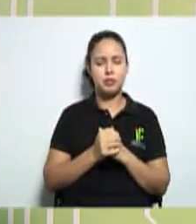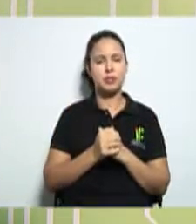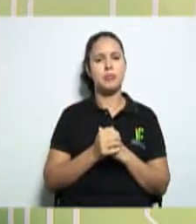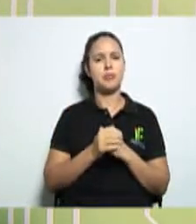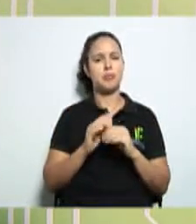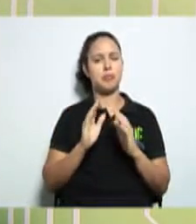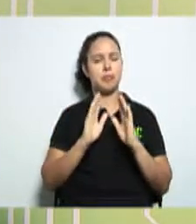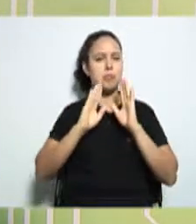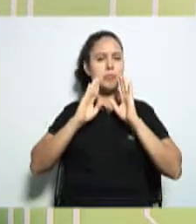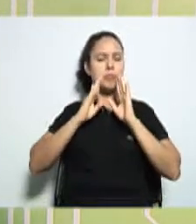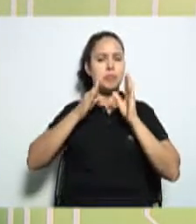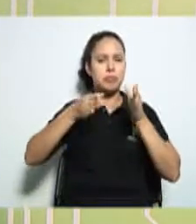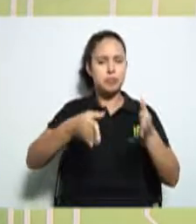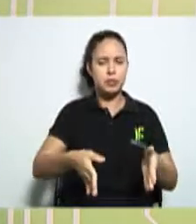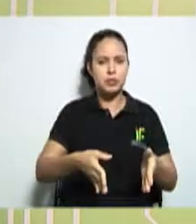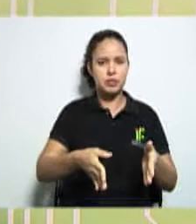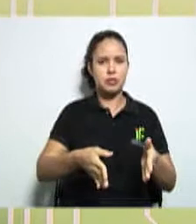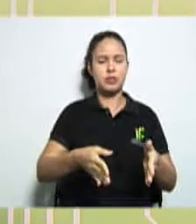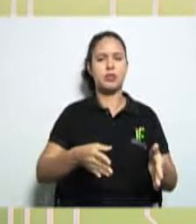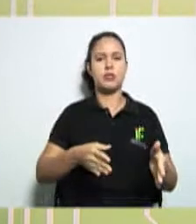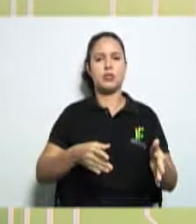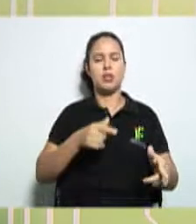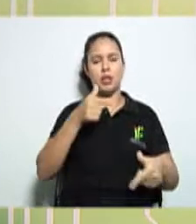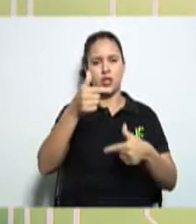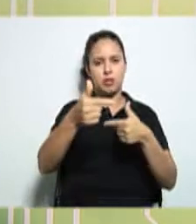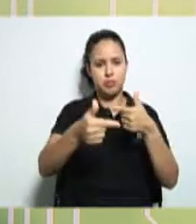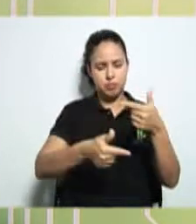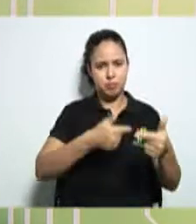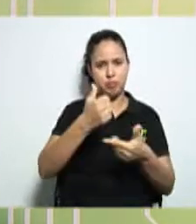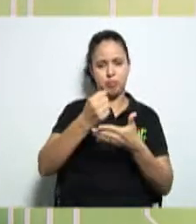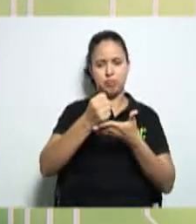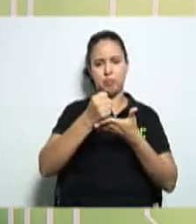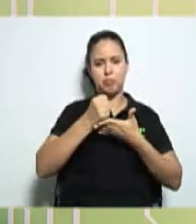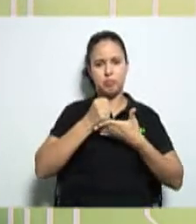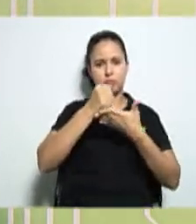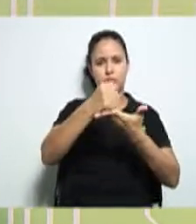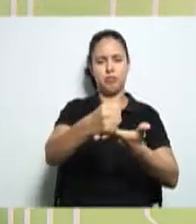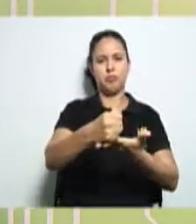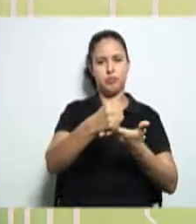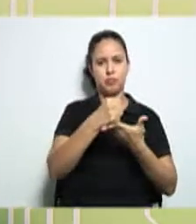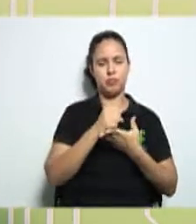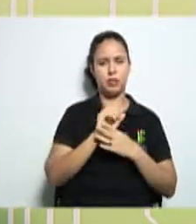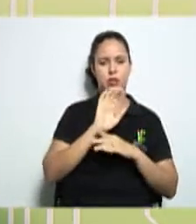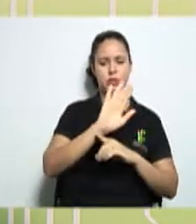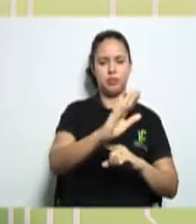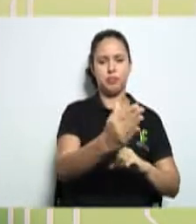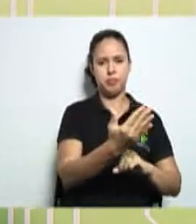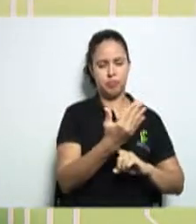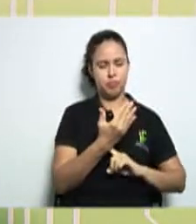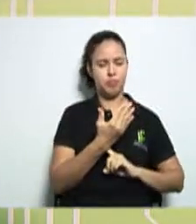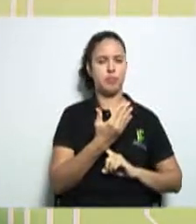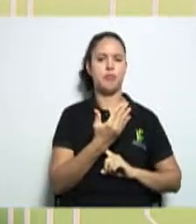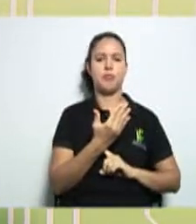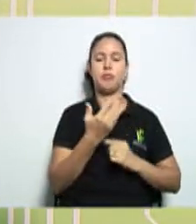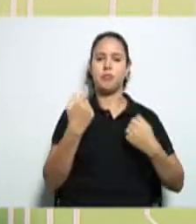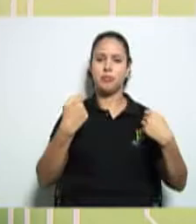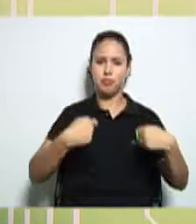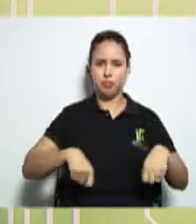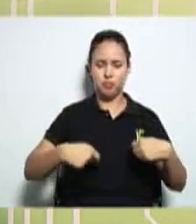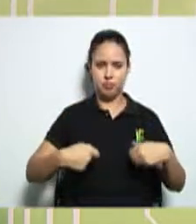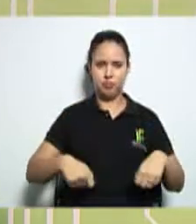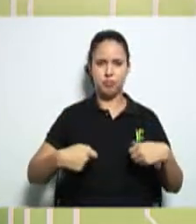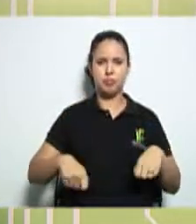priorizando a ajuda mútua, vocês não vão conseguir. Então, por isso, quero falar aqui